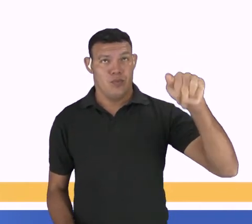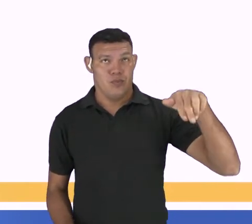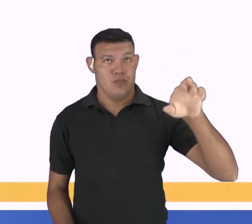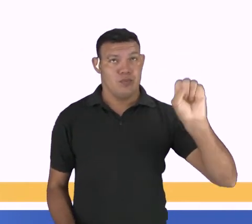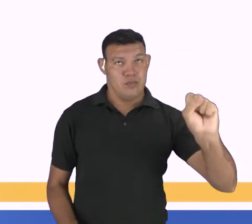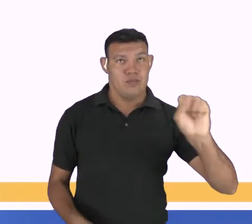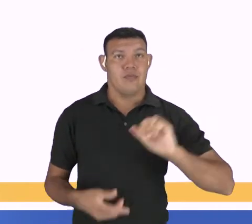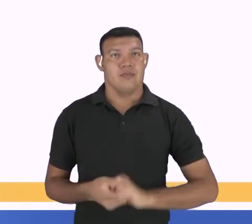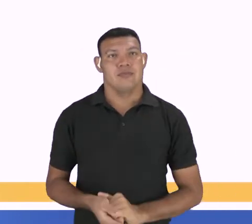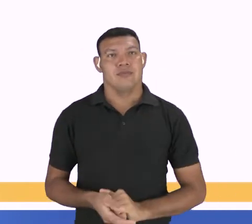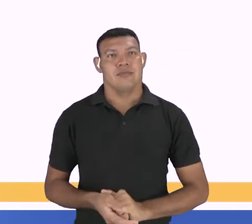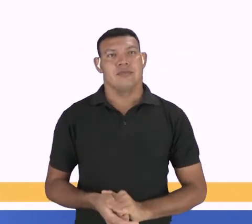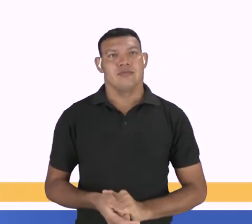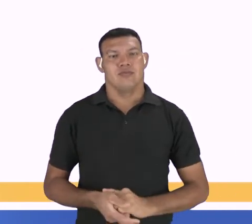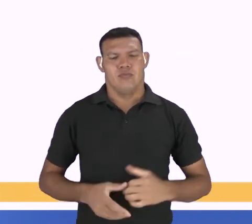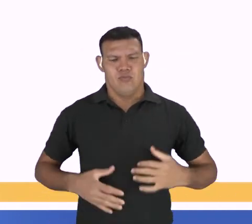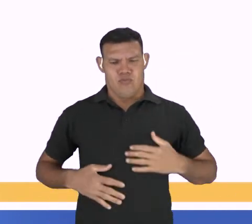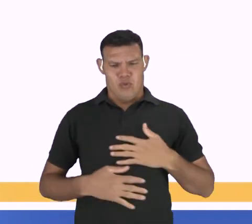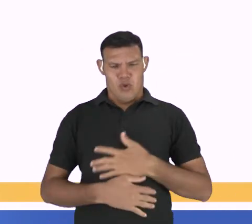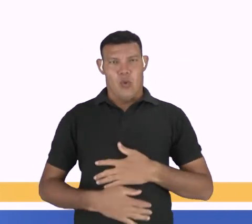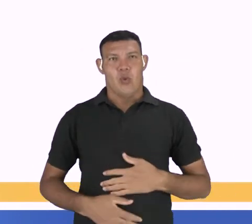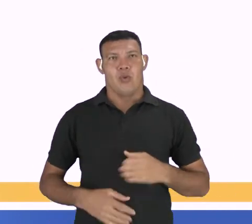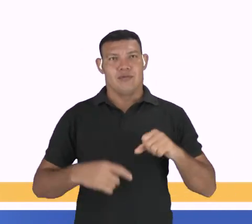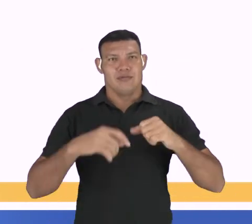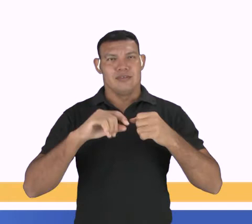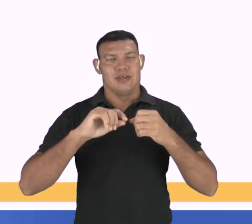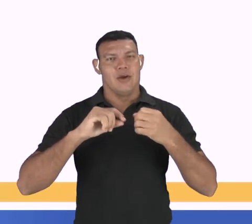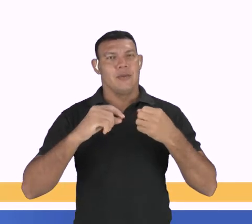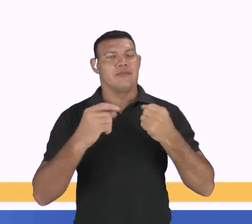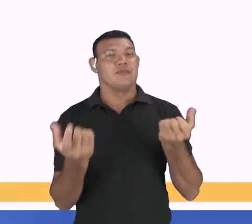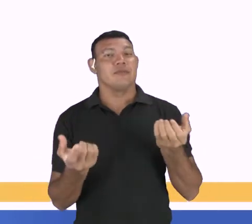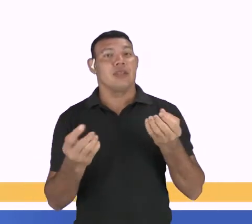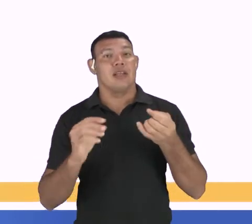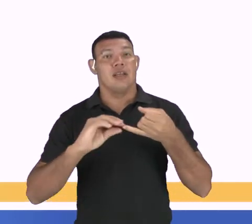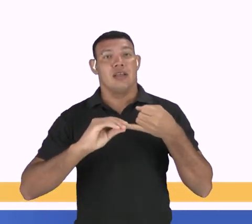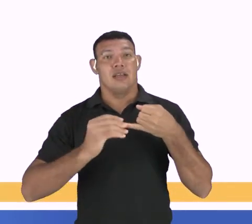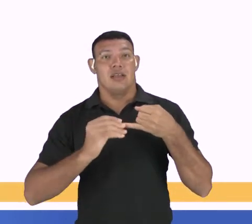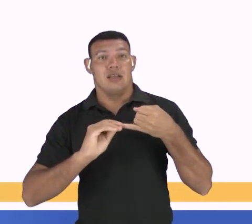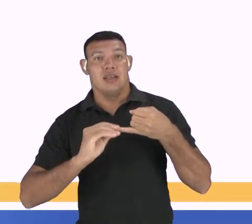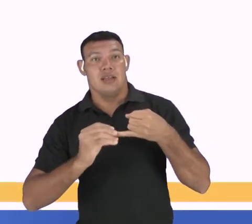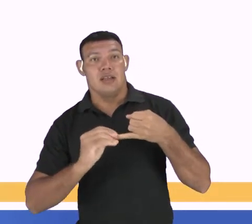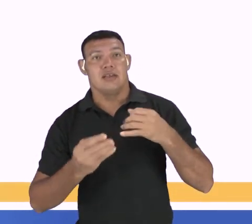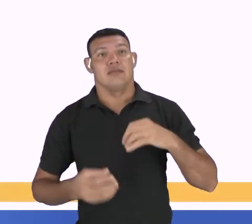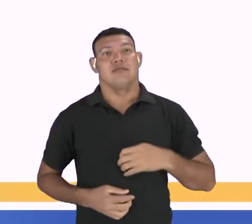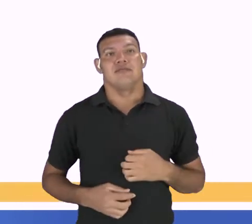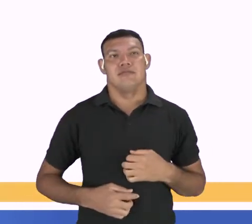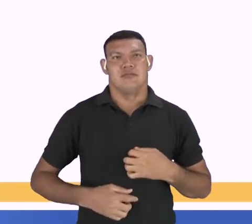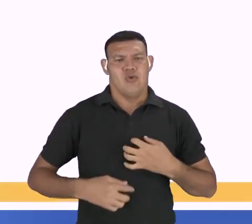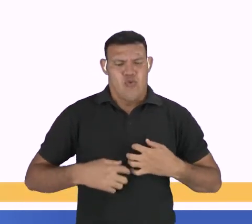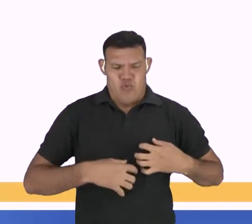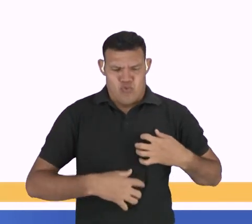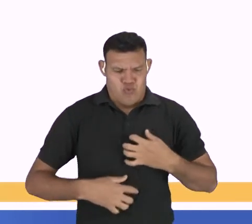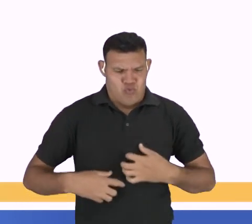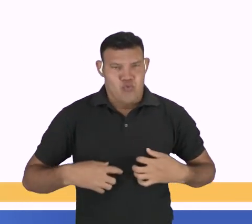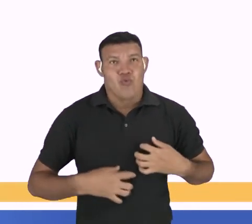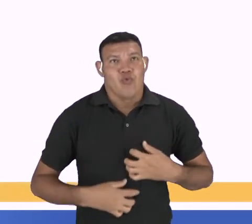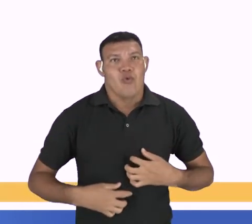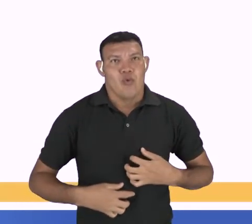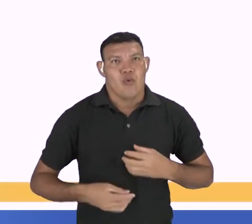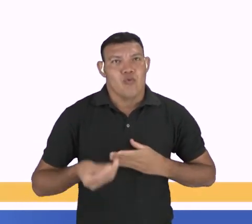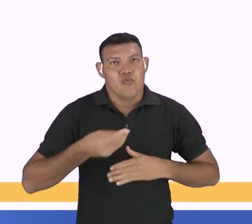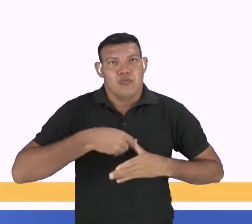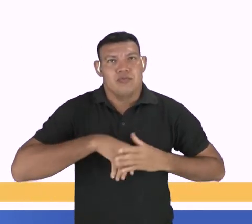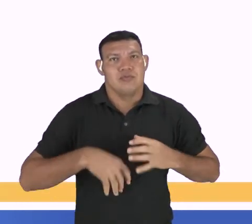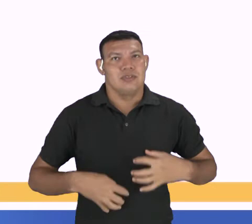tem uma pessoa animada, né? Então, o significado literal seria cheio de feijão, mas na verdade, full